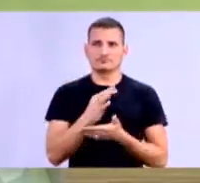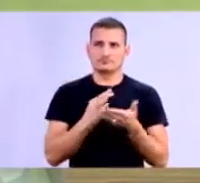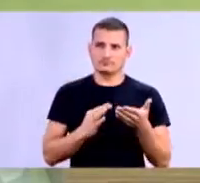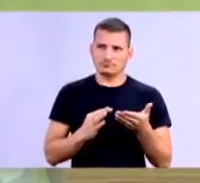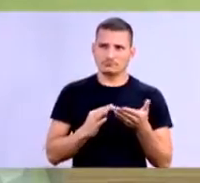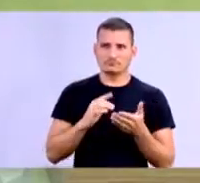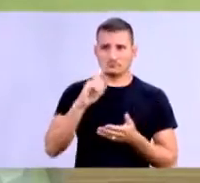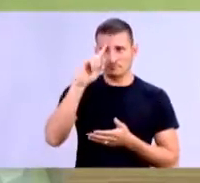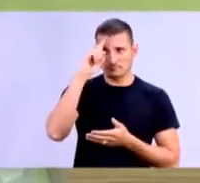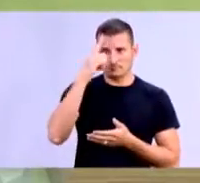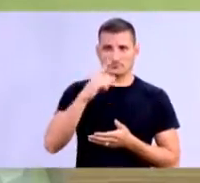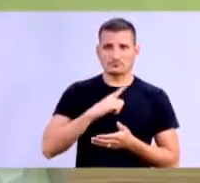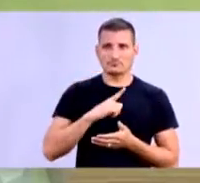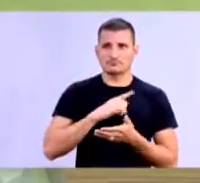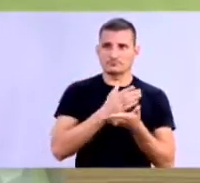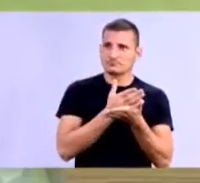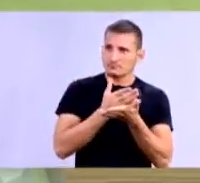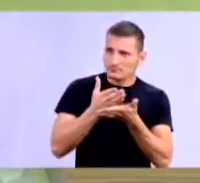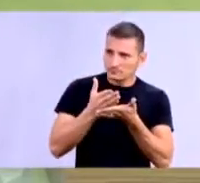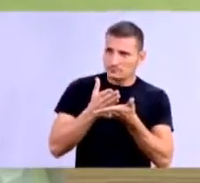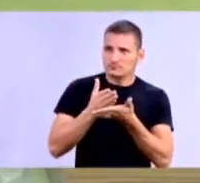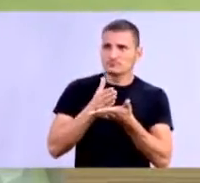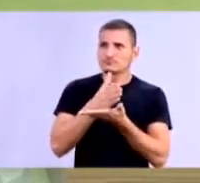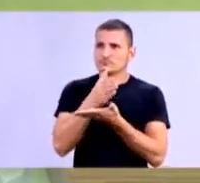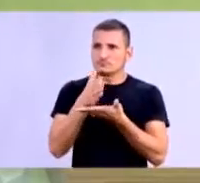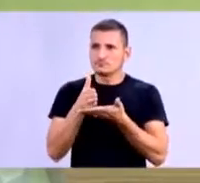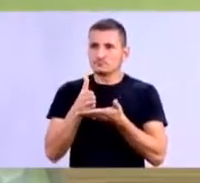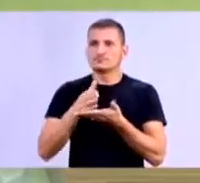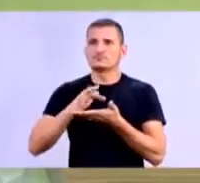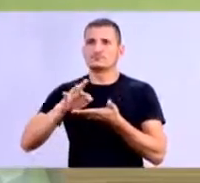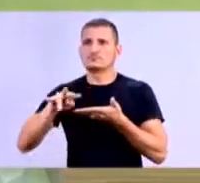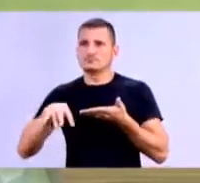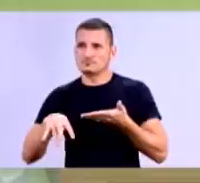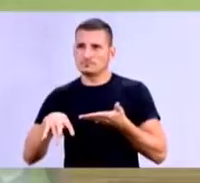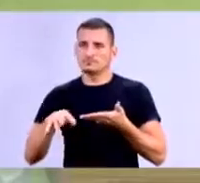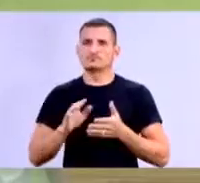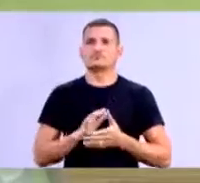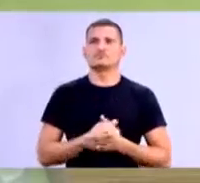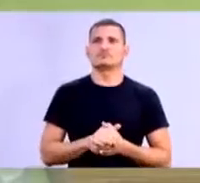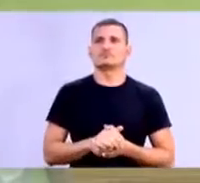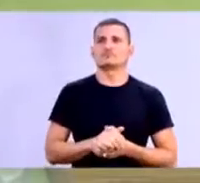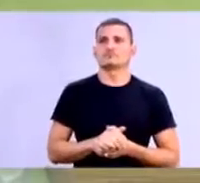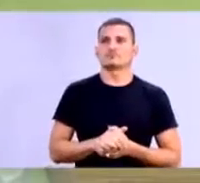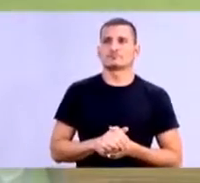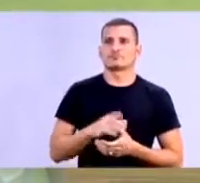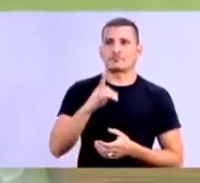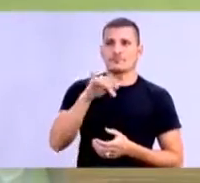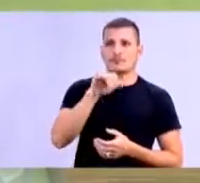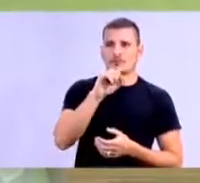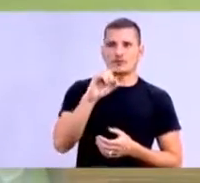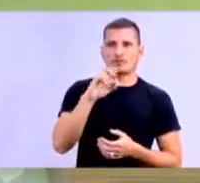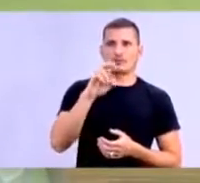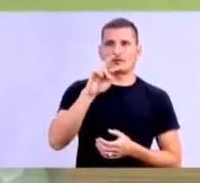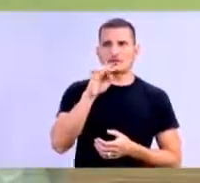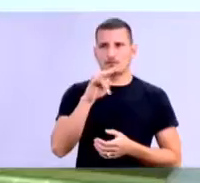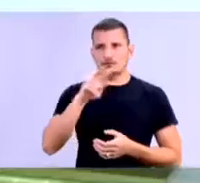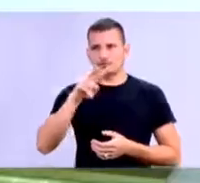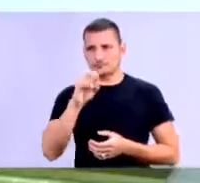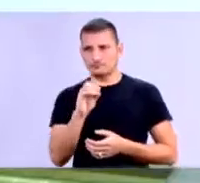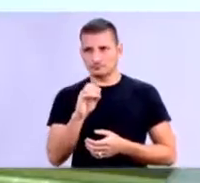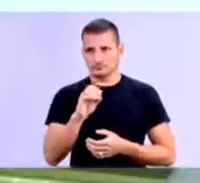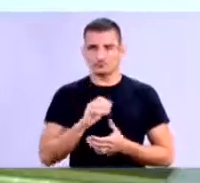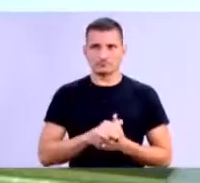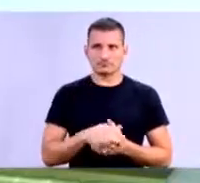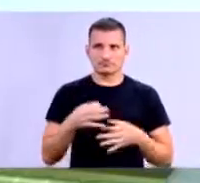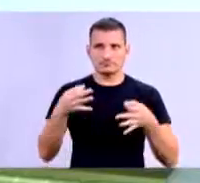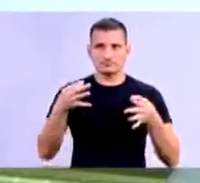formada com início, meio e fim, explanando o conhecimento sobre determinado assunto aí, o texto dissertativo. Perfeito, Nova